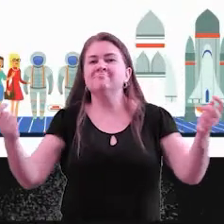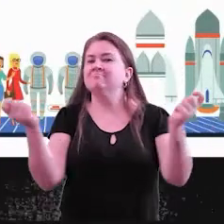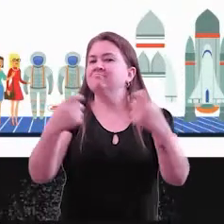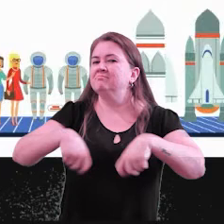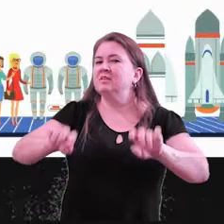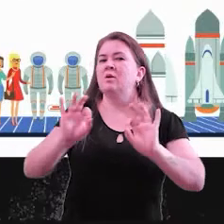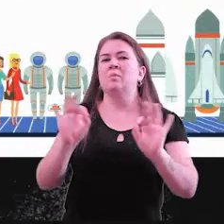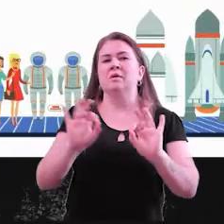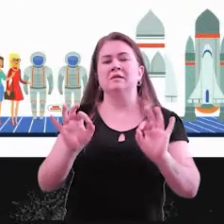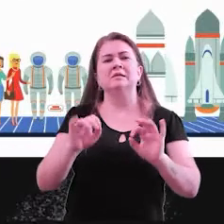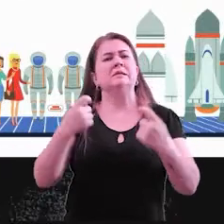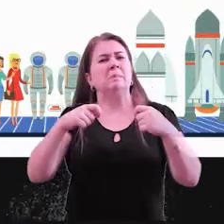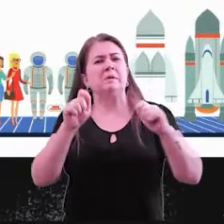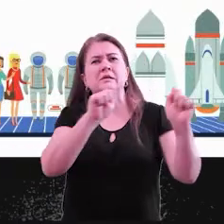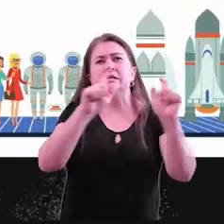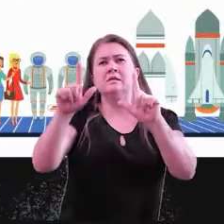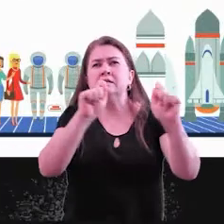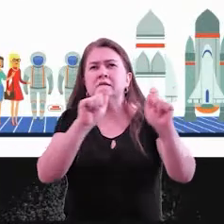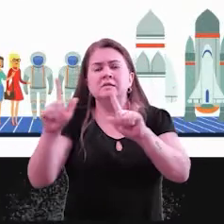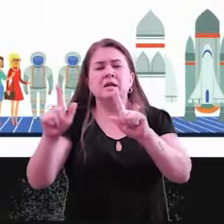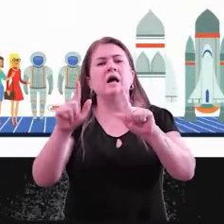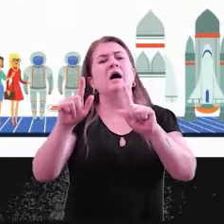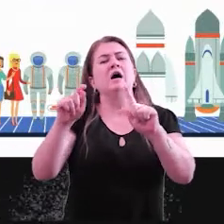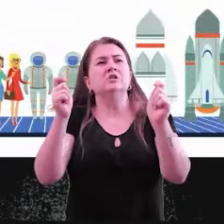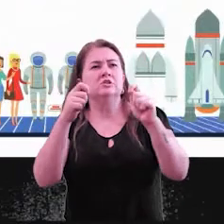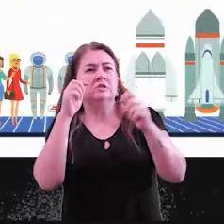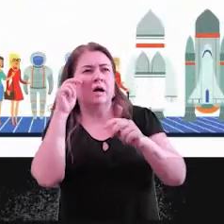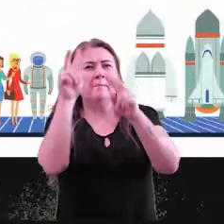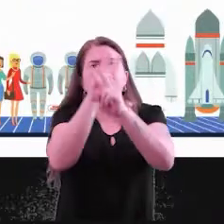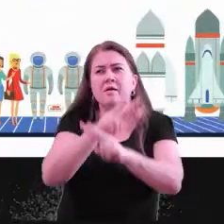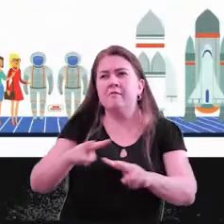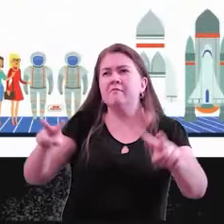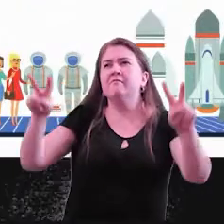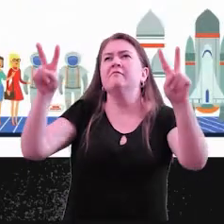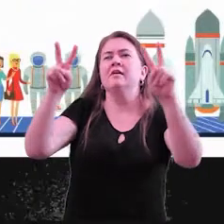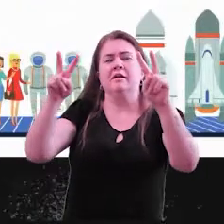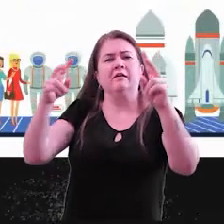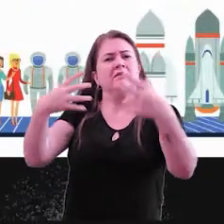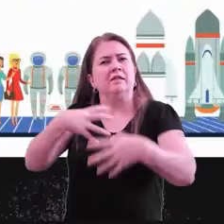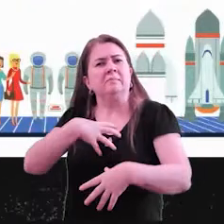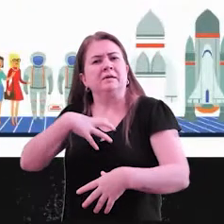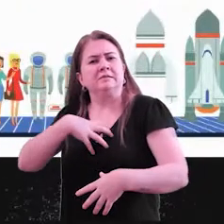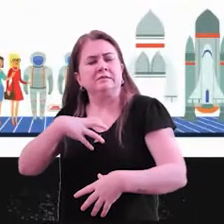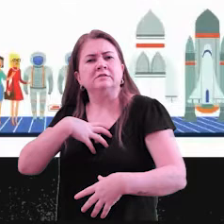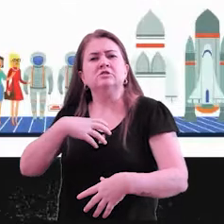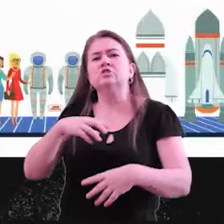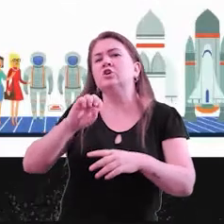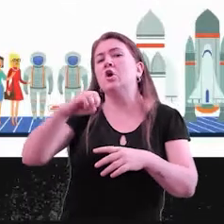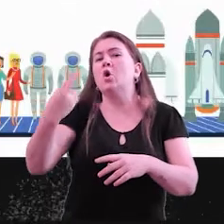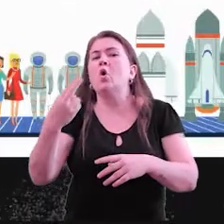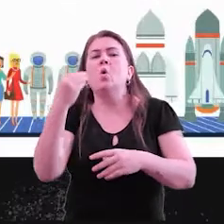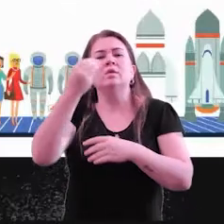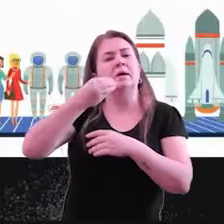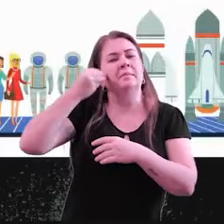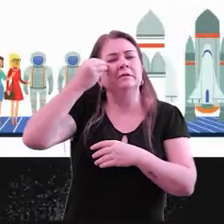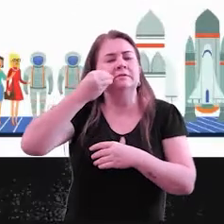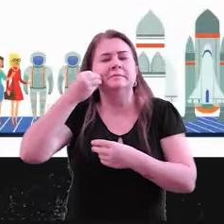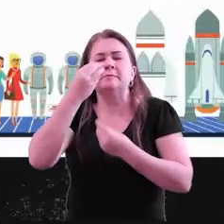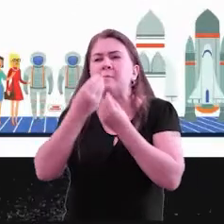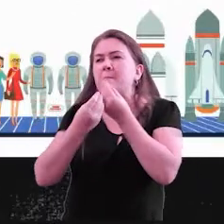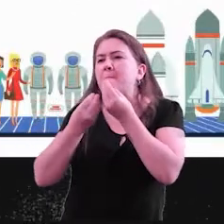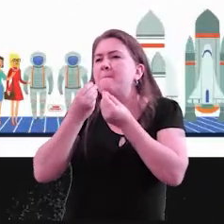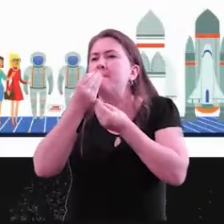em alguns casos, em algumas experiências museais. Então, a linguagem da exposição é pensada sempre